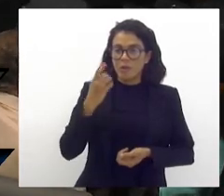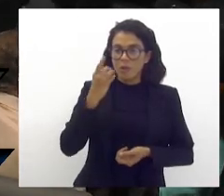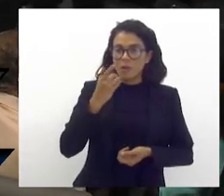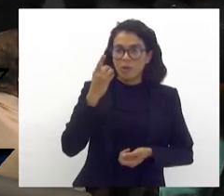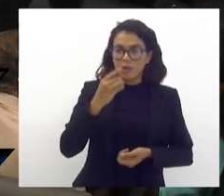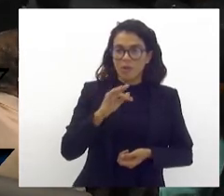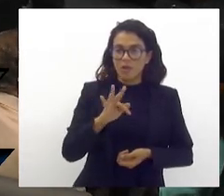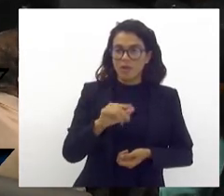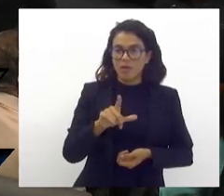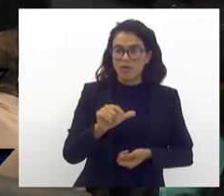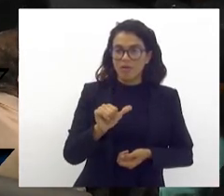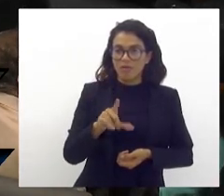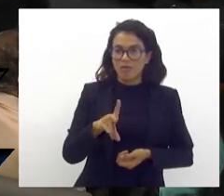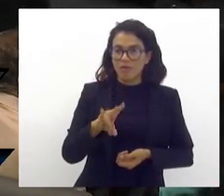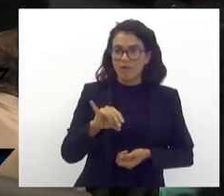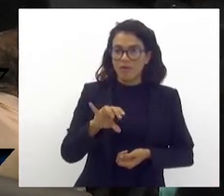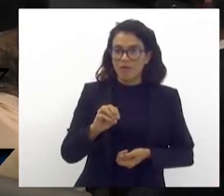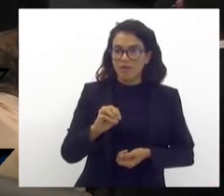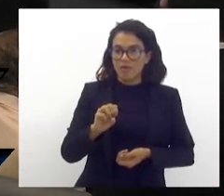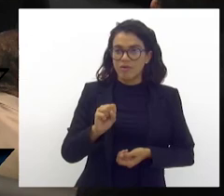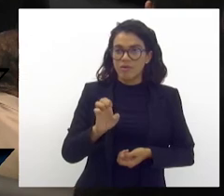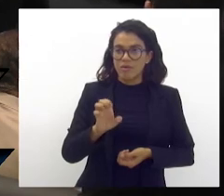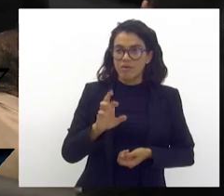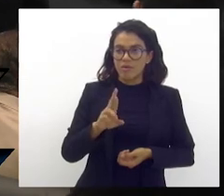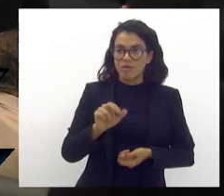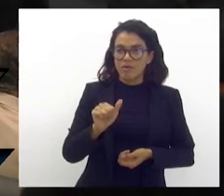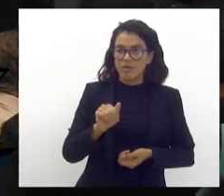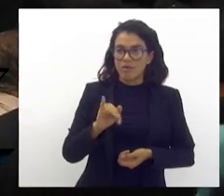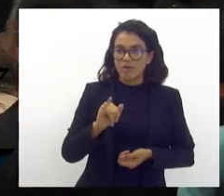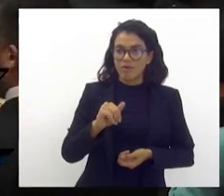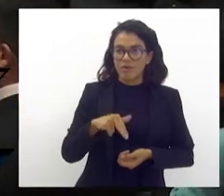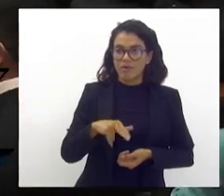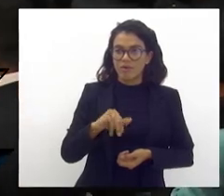Deputado Flávio Serafini, por favor.